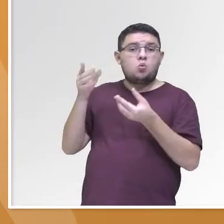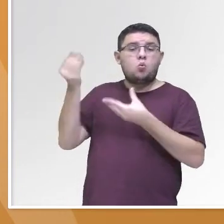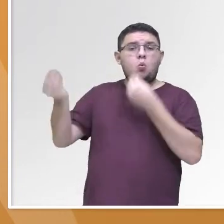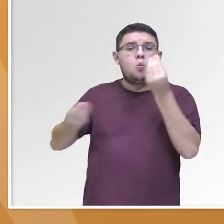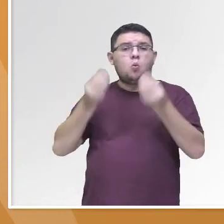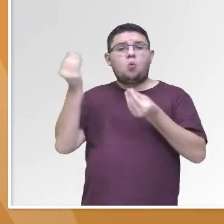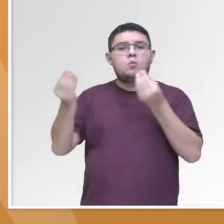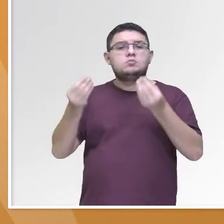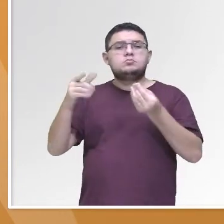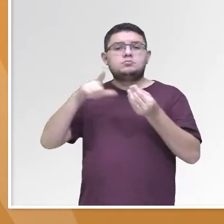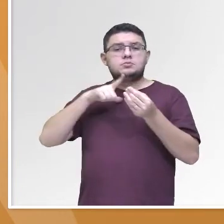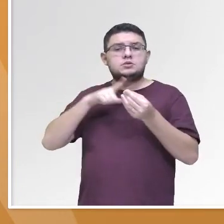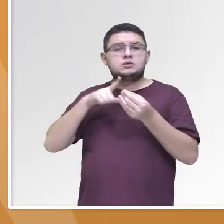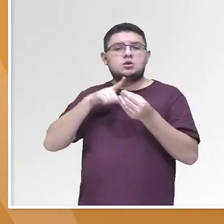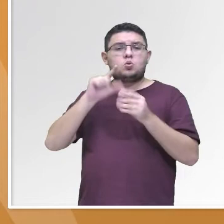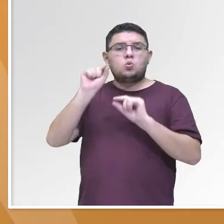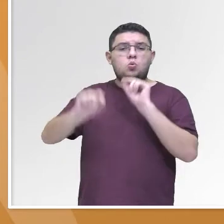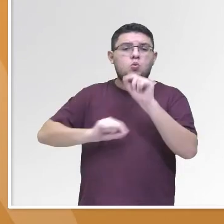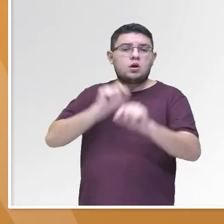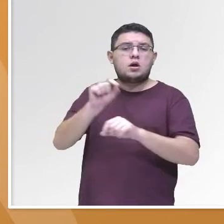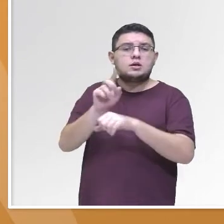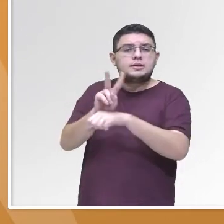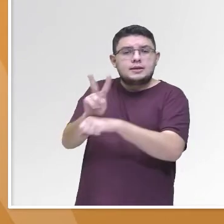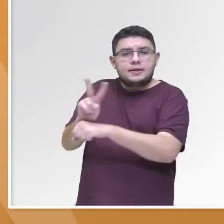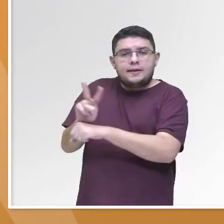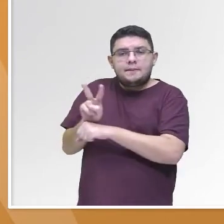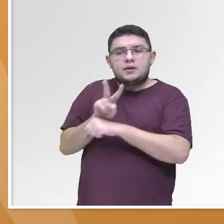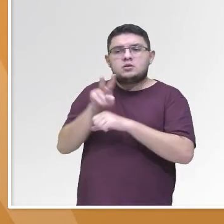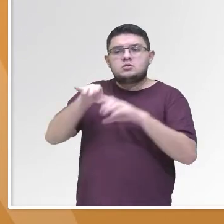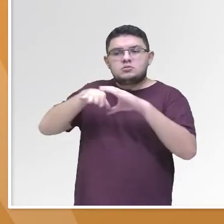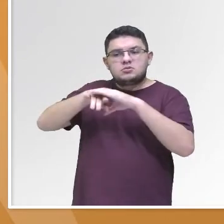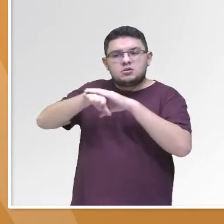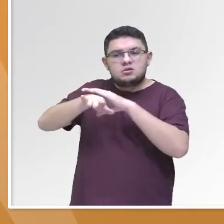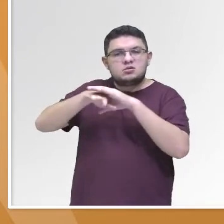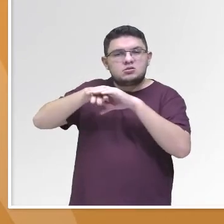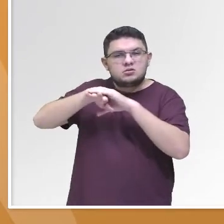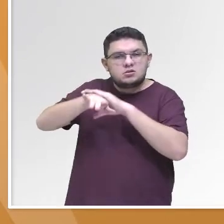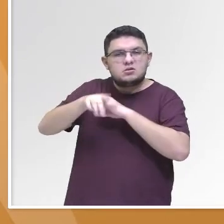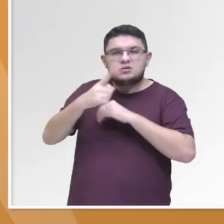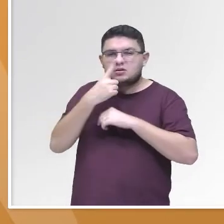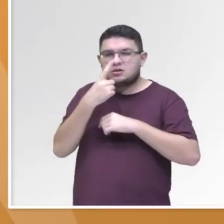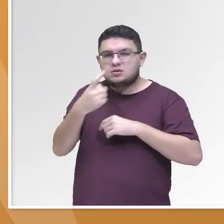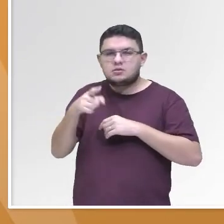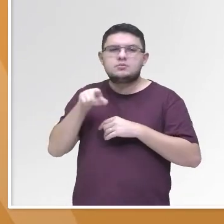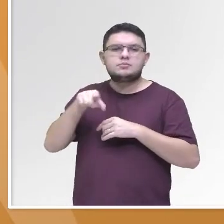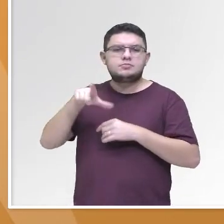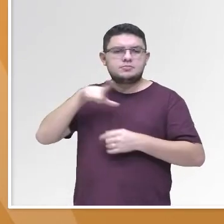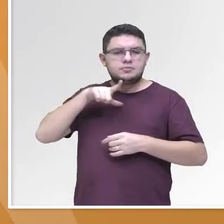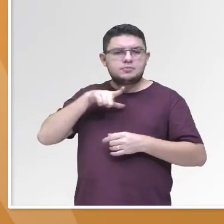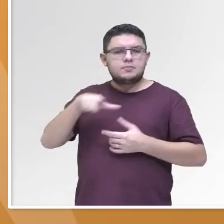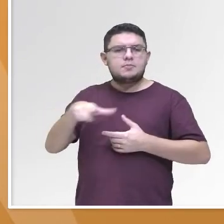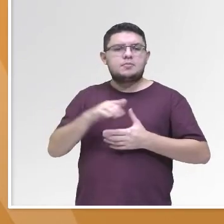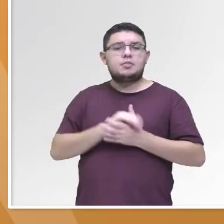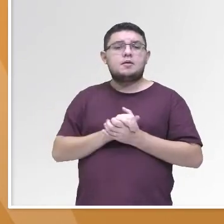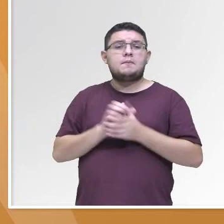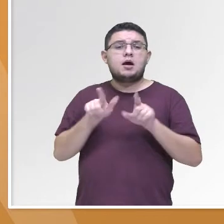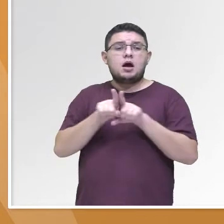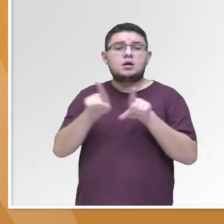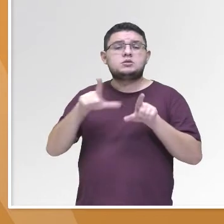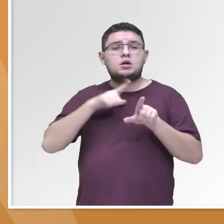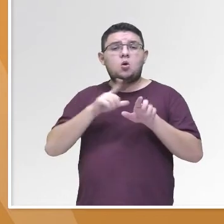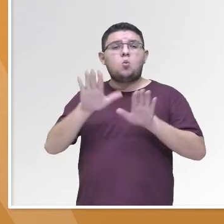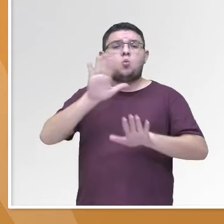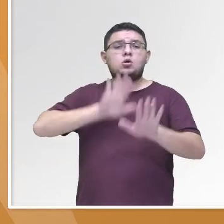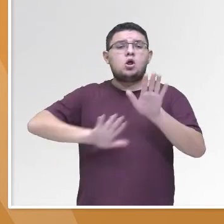esse tratamento, olha. Então aqui é feito o tratamento do chorume. Aí nós temos alguns cuidados, né, com o